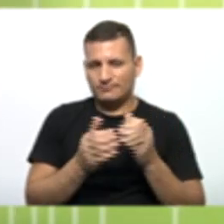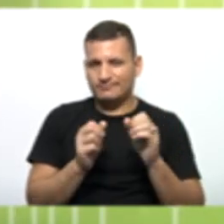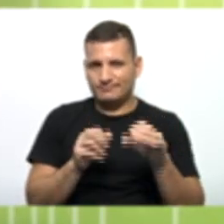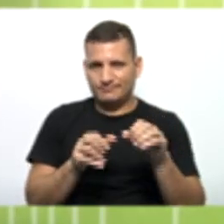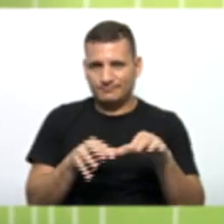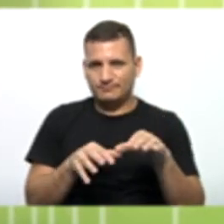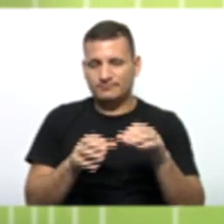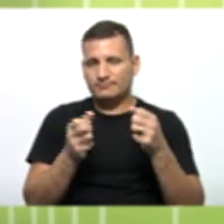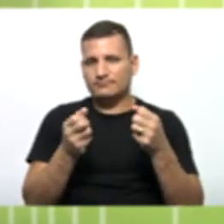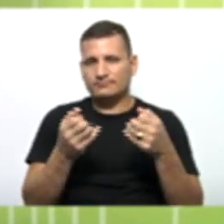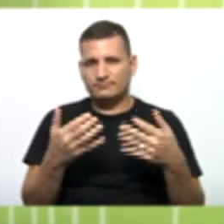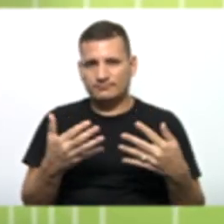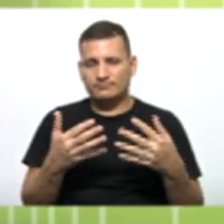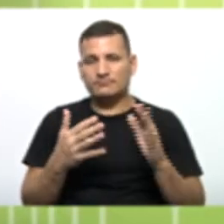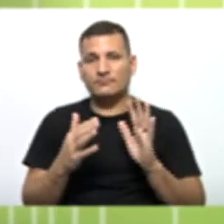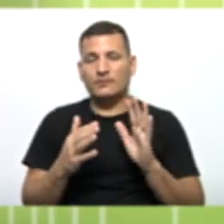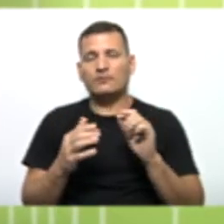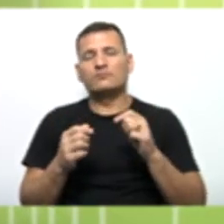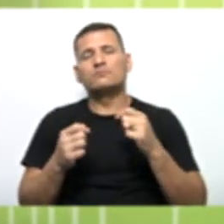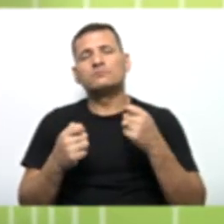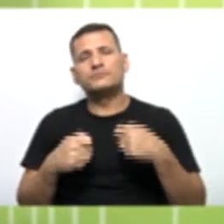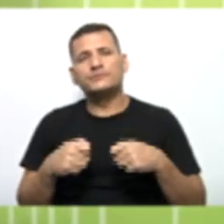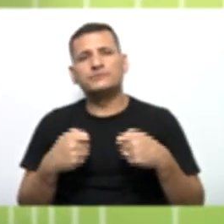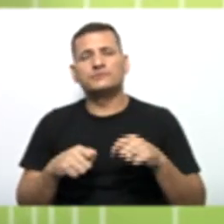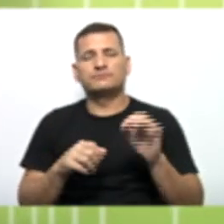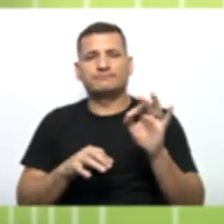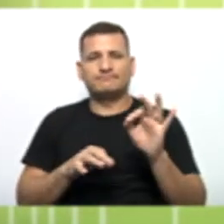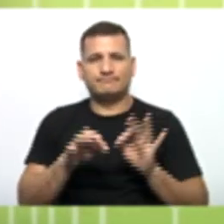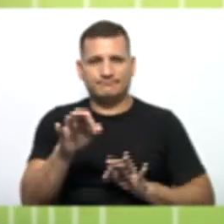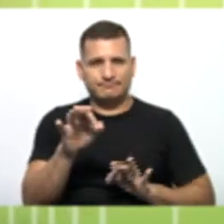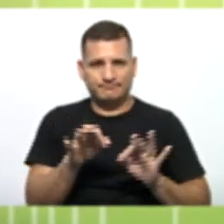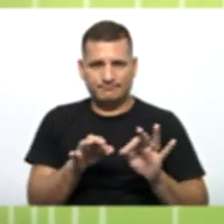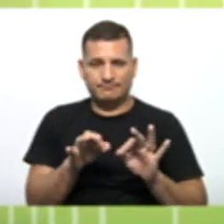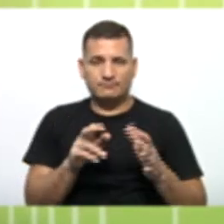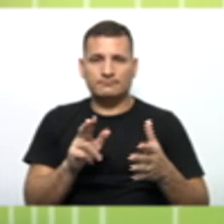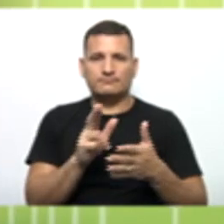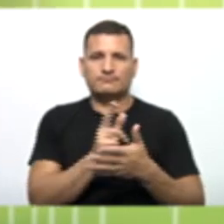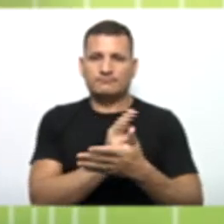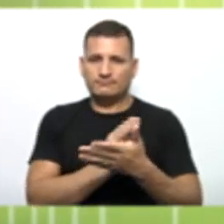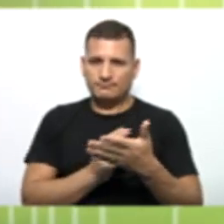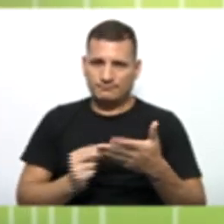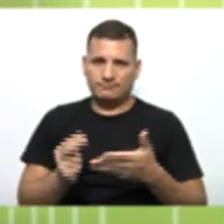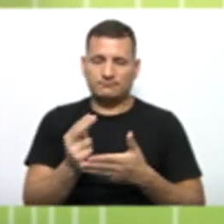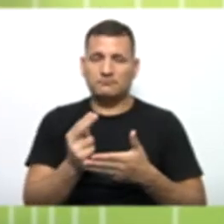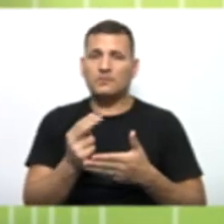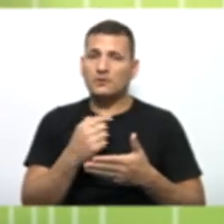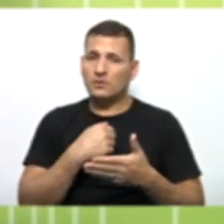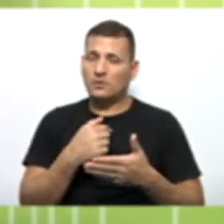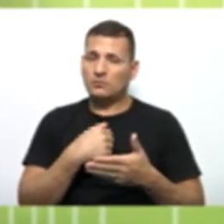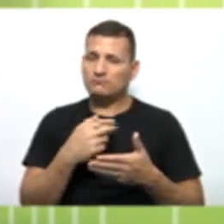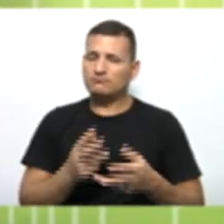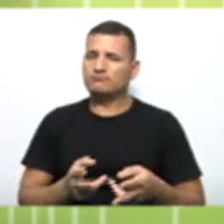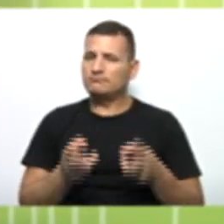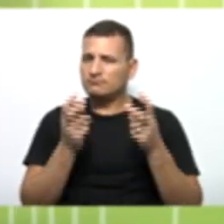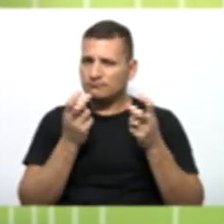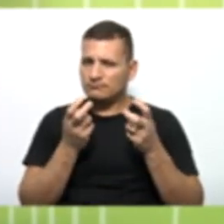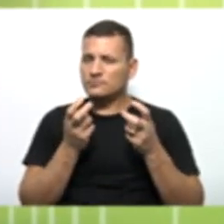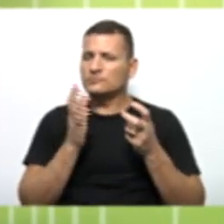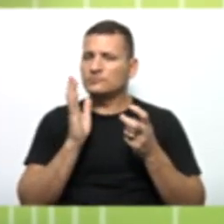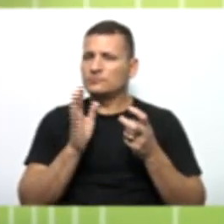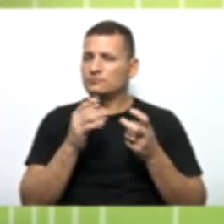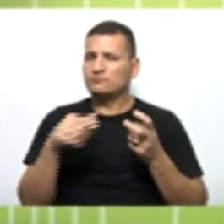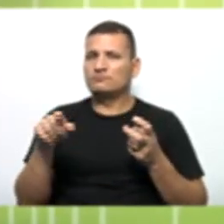precisa modelar, a gente precisa criar diagramas. E eu vejo que vocês já perceberam que